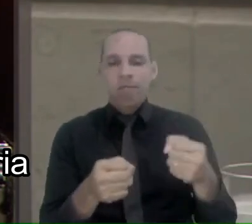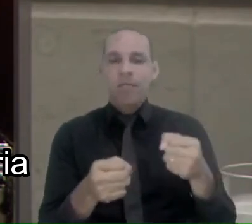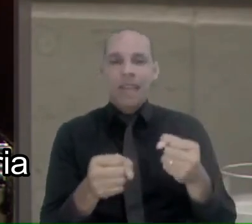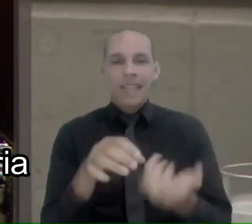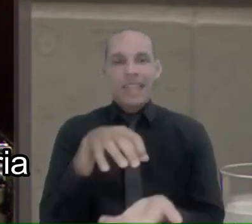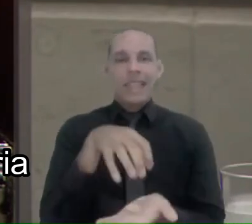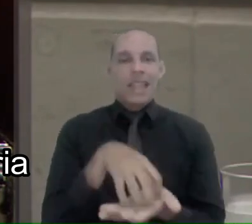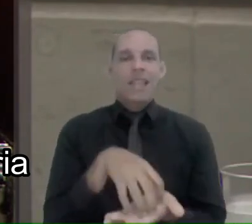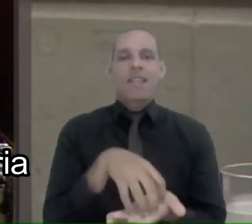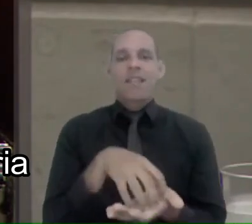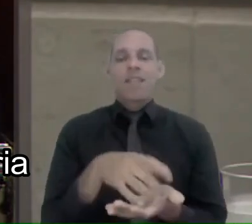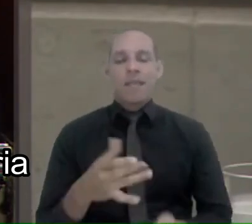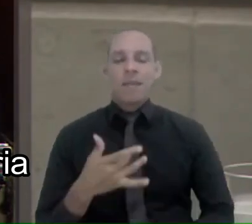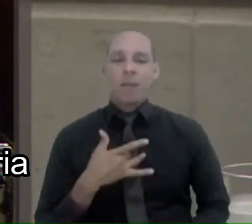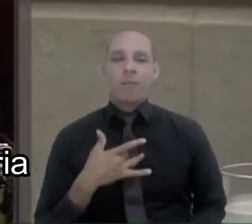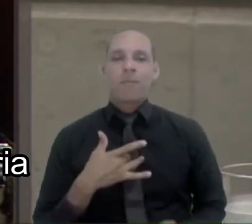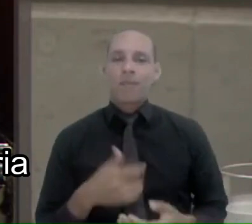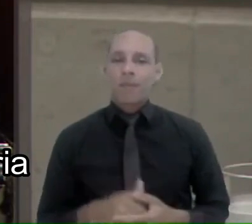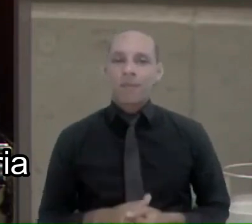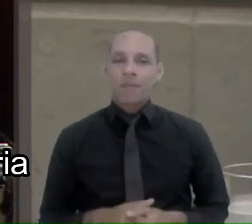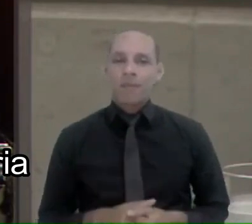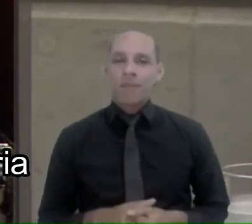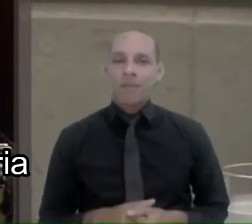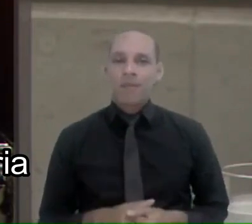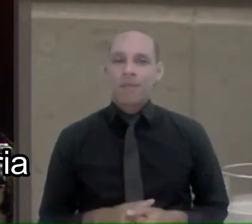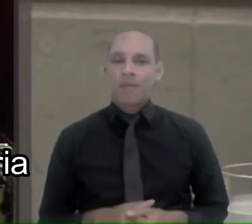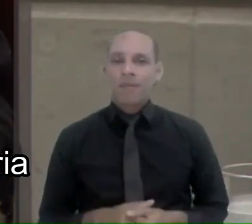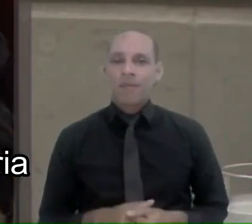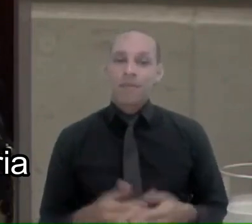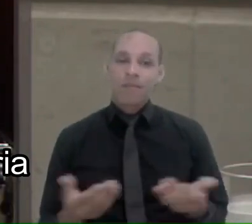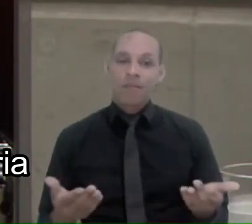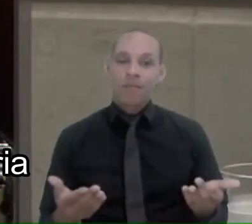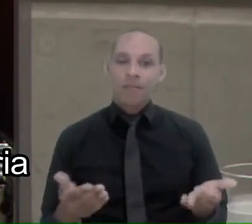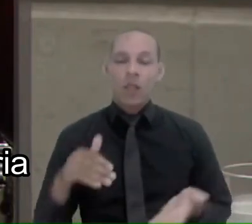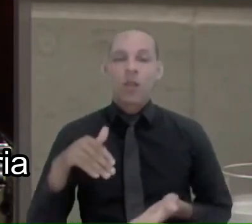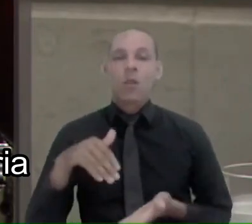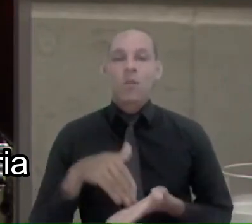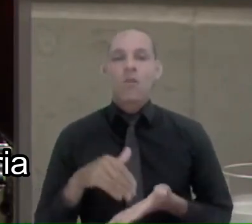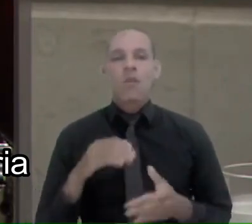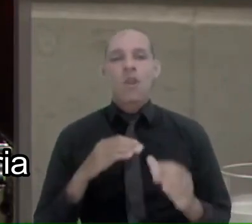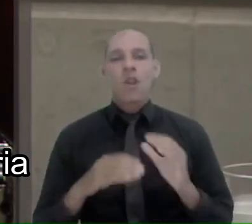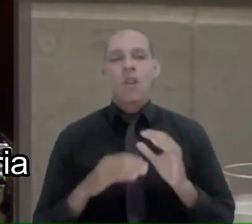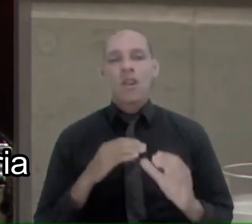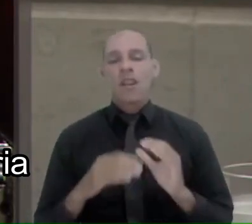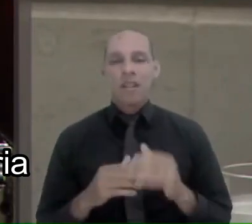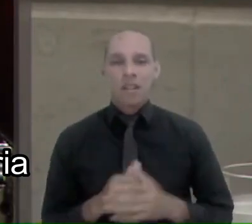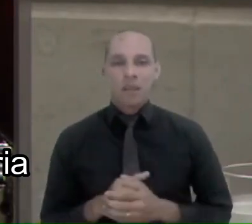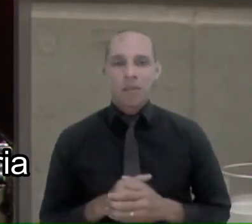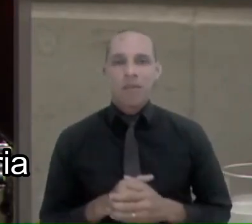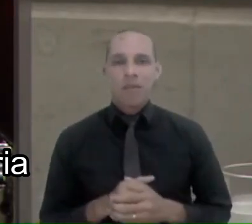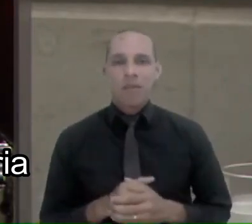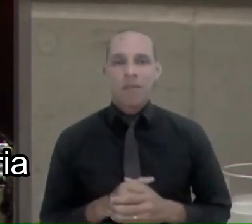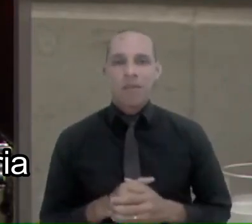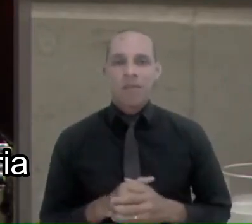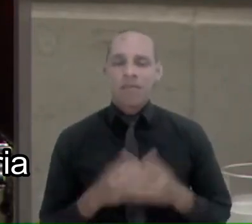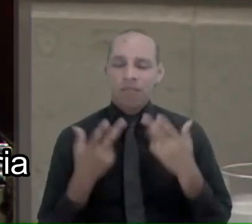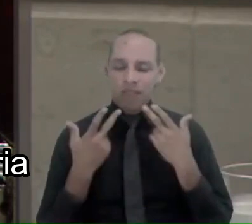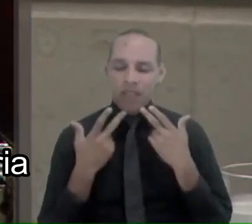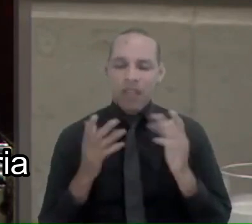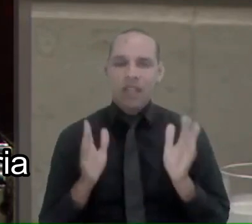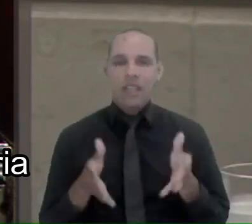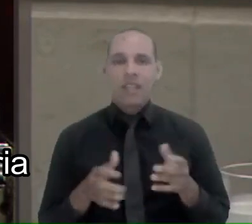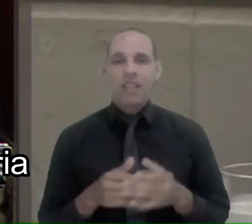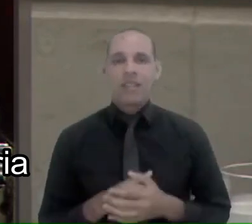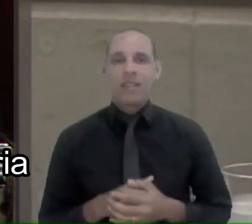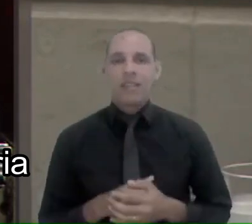da tuberculose. E, por fim, a comunicação, já tratei dela quando tratei do assunto